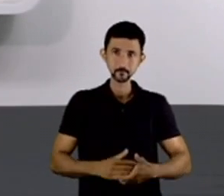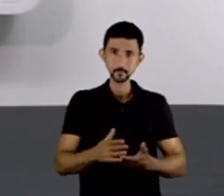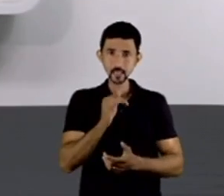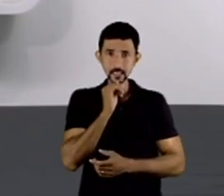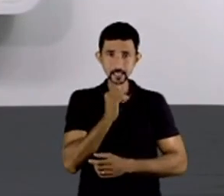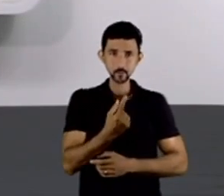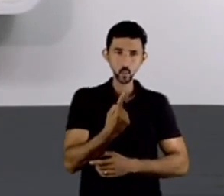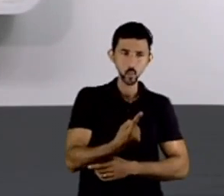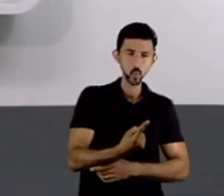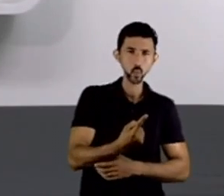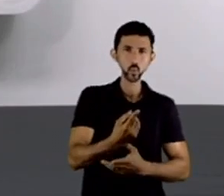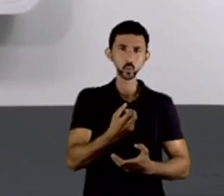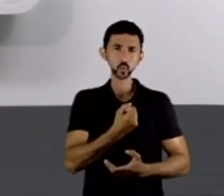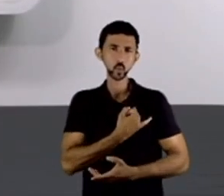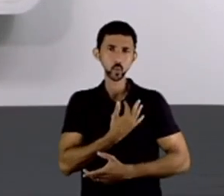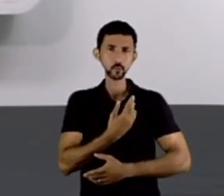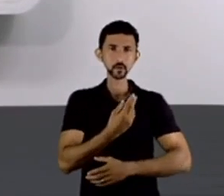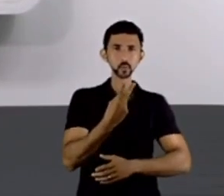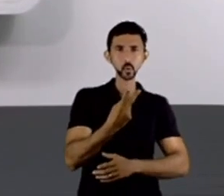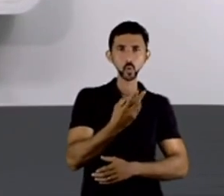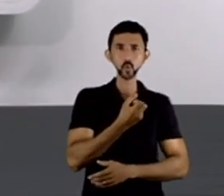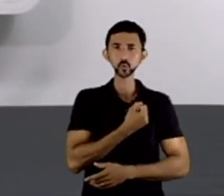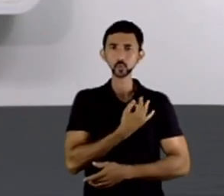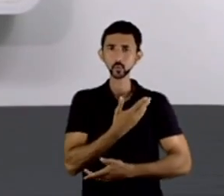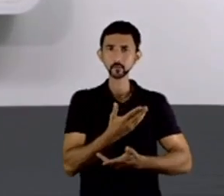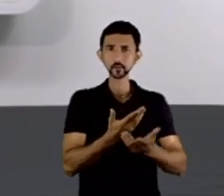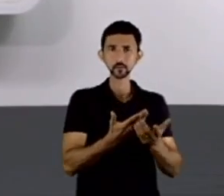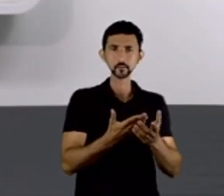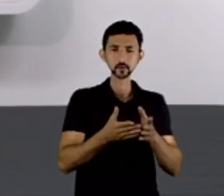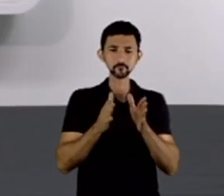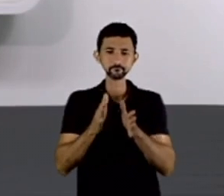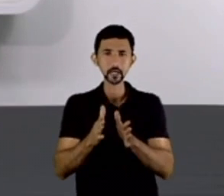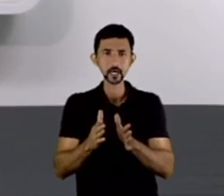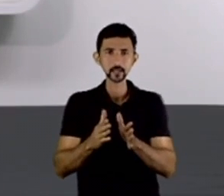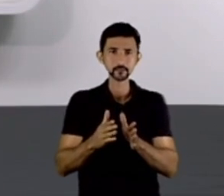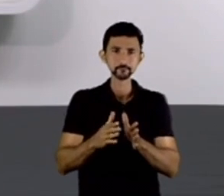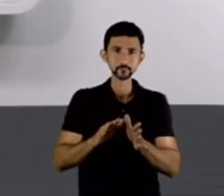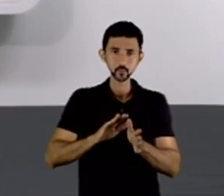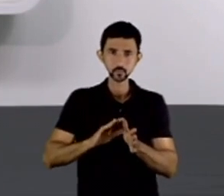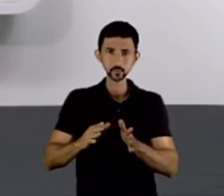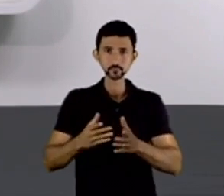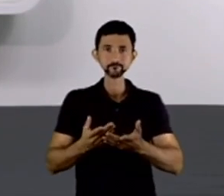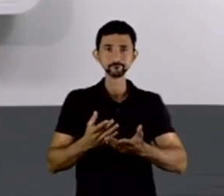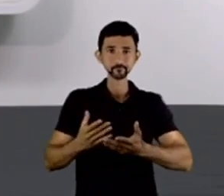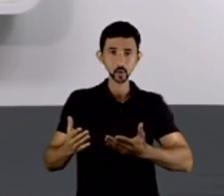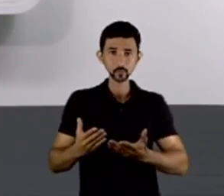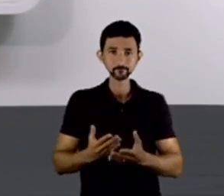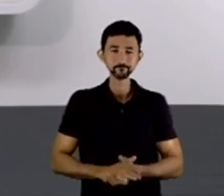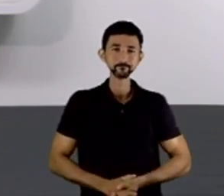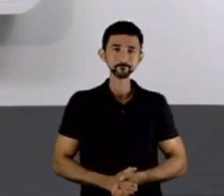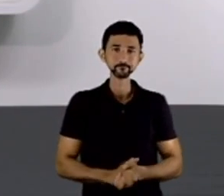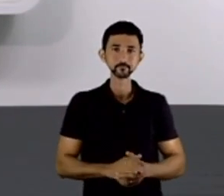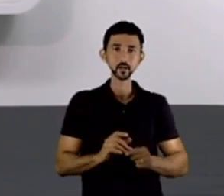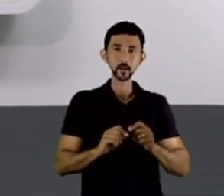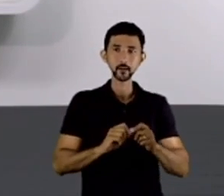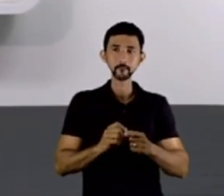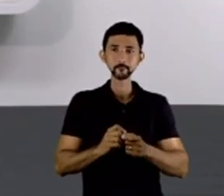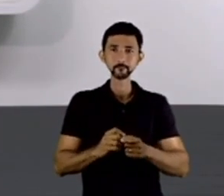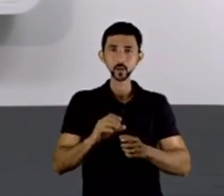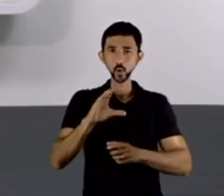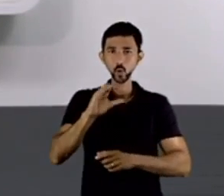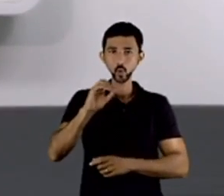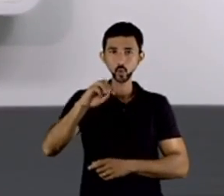tem 1, 2 ou mais números que não se repetem indefinidamente, ela é chamada de dízima periódica